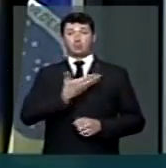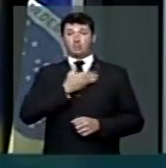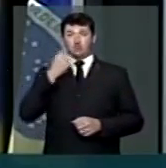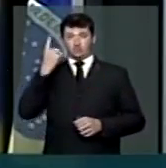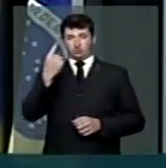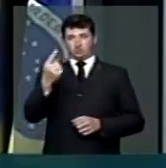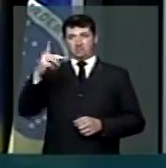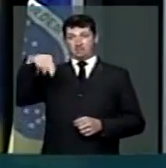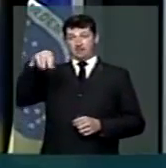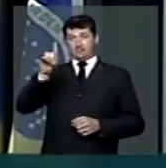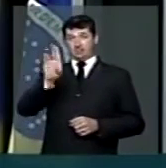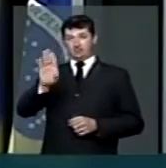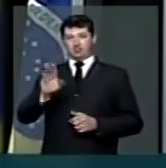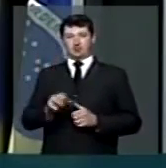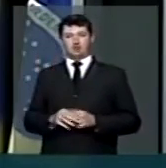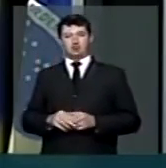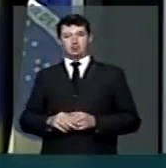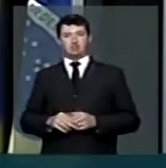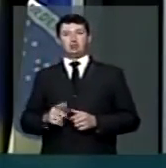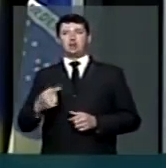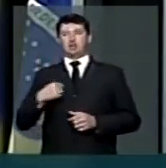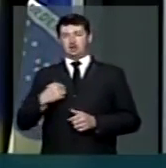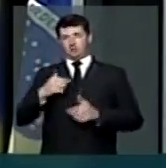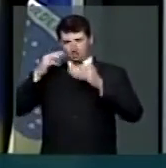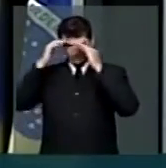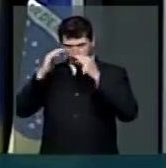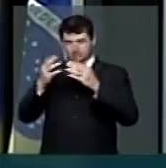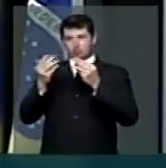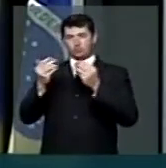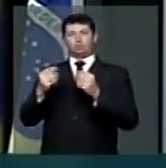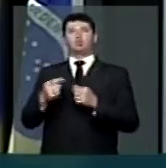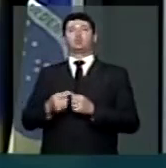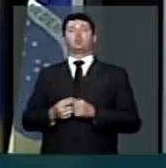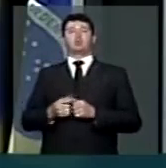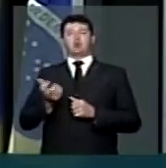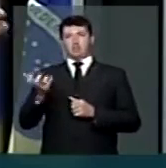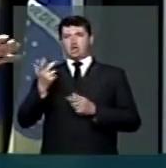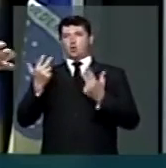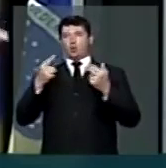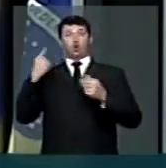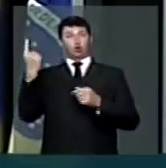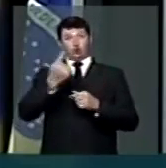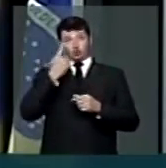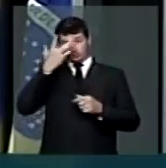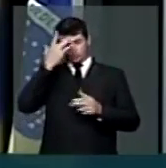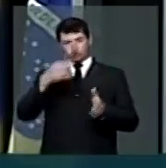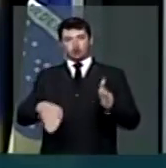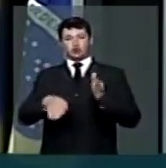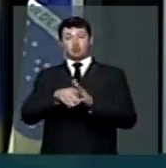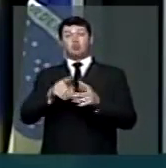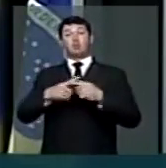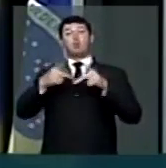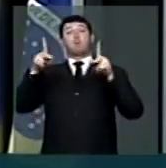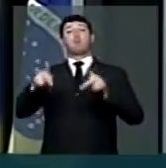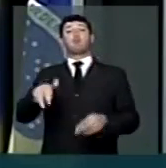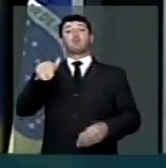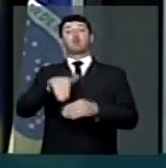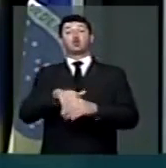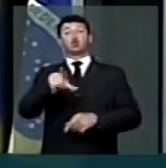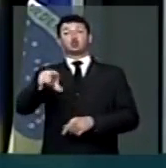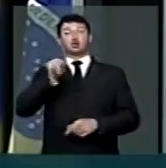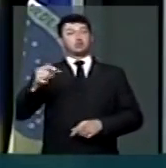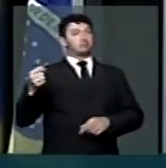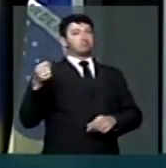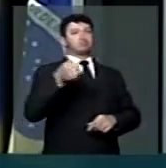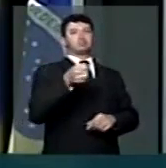parlamentar do PMDB, por quem tenho respeito, como procuro ter por todos, que aqui chegaram e chegaram pela vontade do povo e,